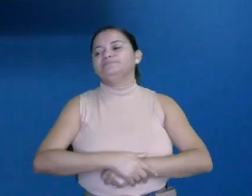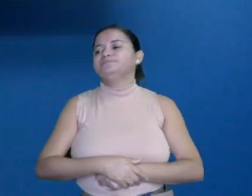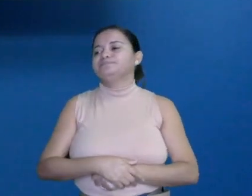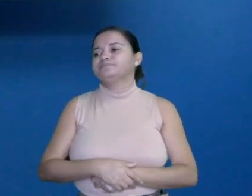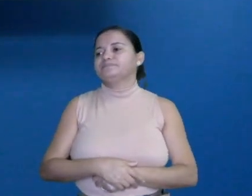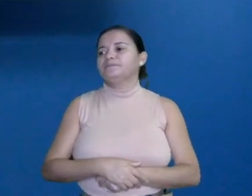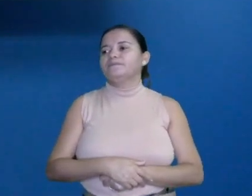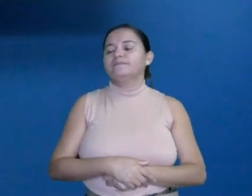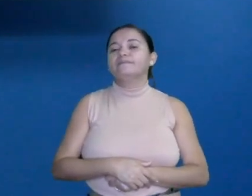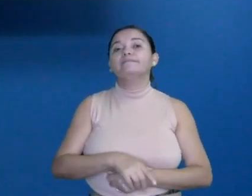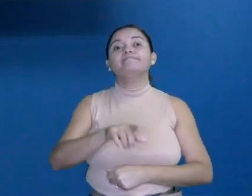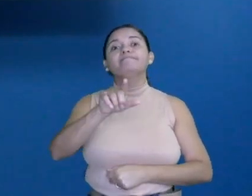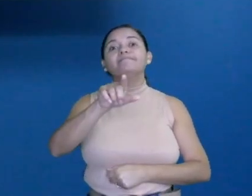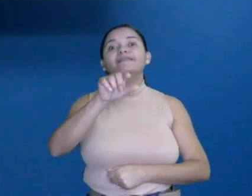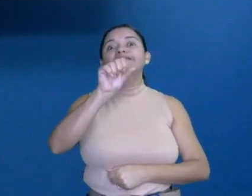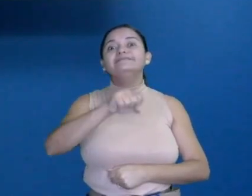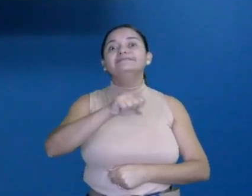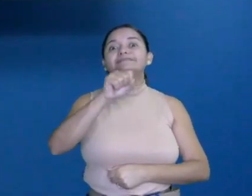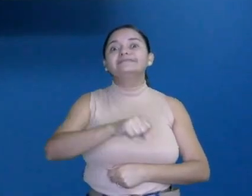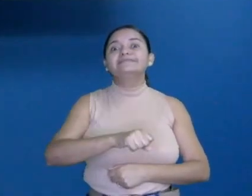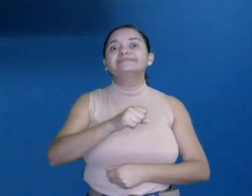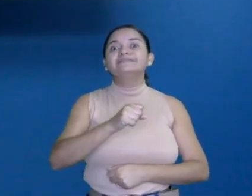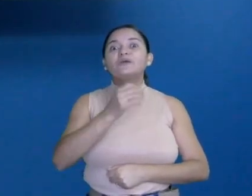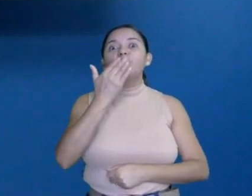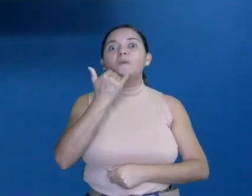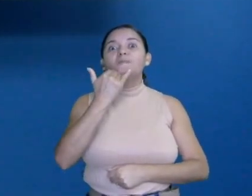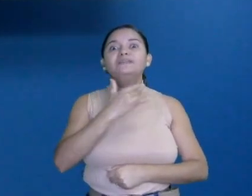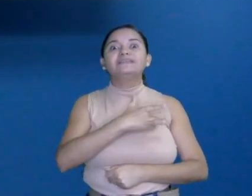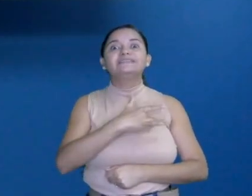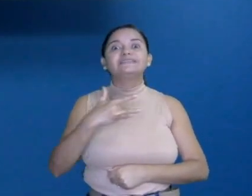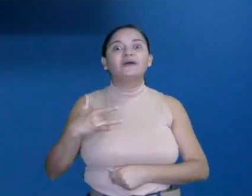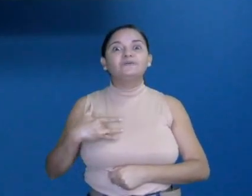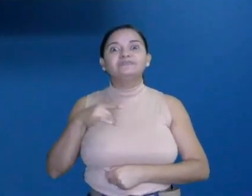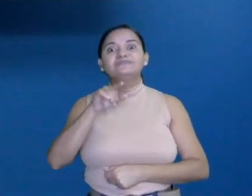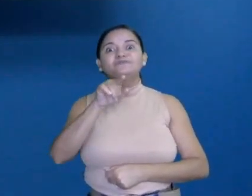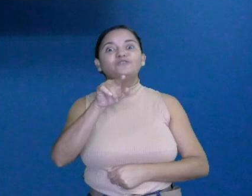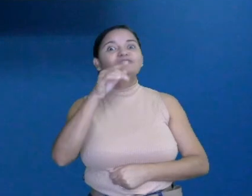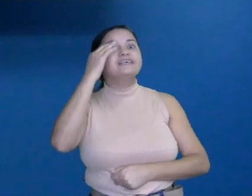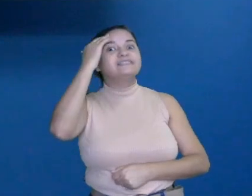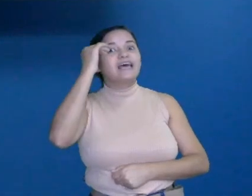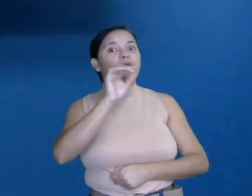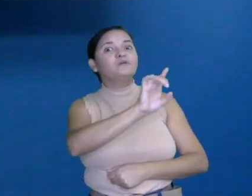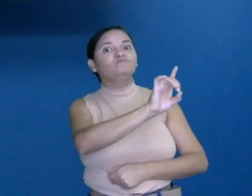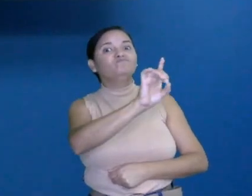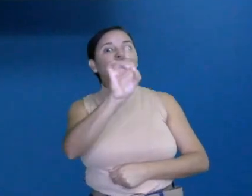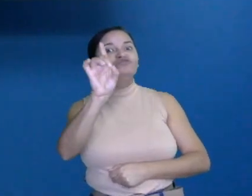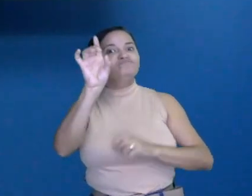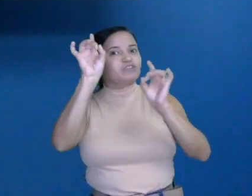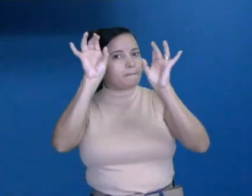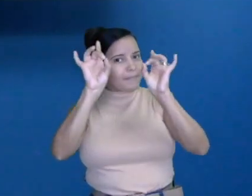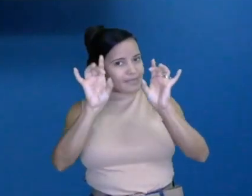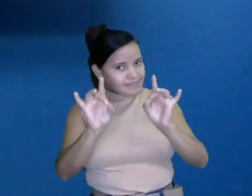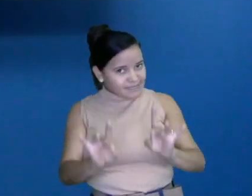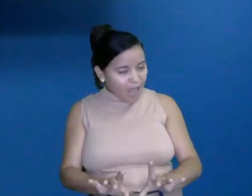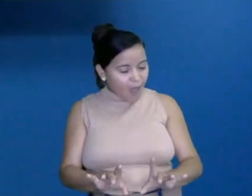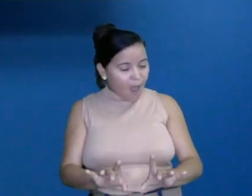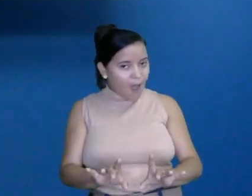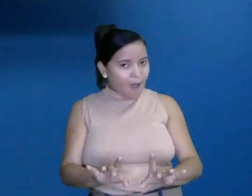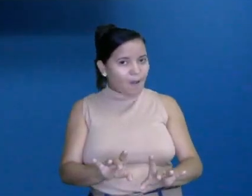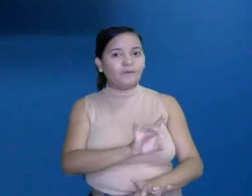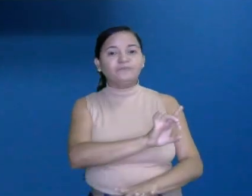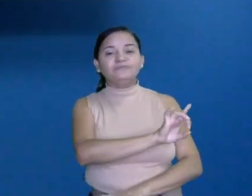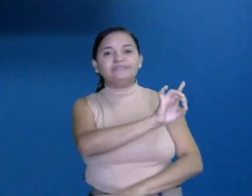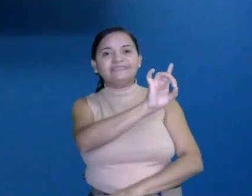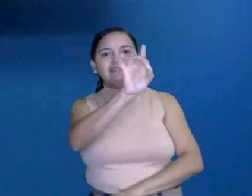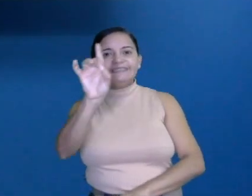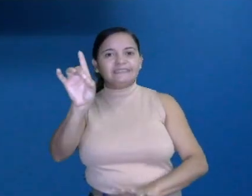nossa aula. Sim, e por falar em alimentação saudável, você sabia que nós temos um dia específico no ano, onde a gente comemora o